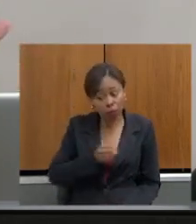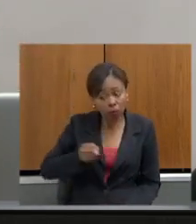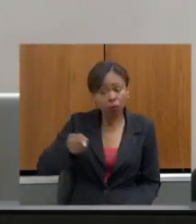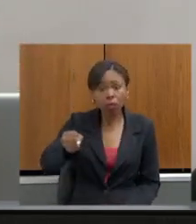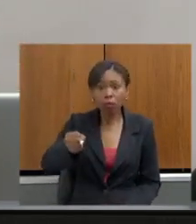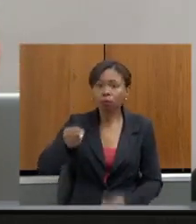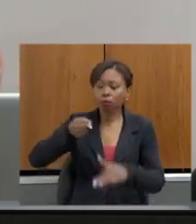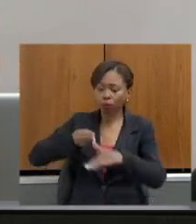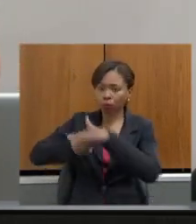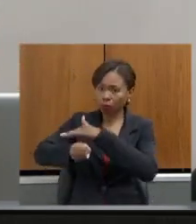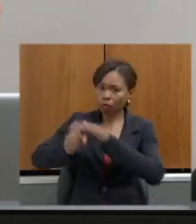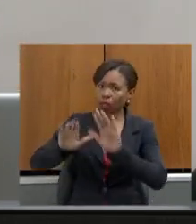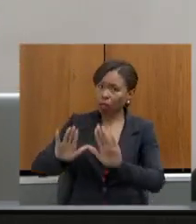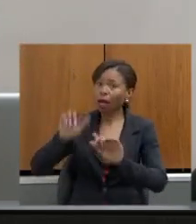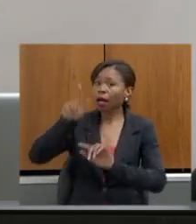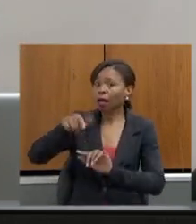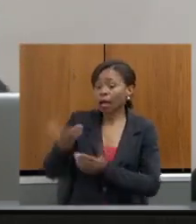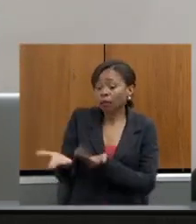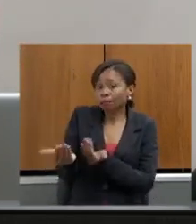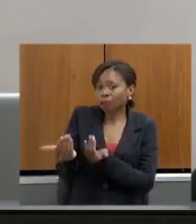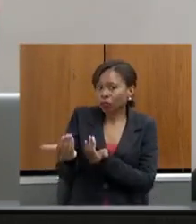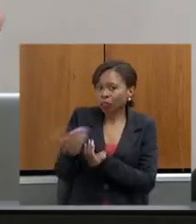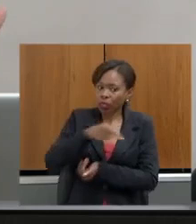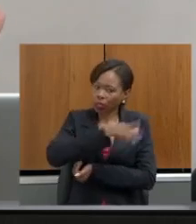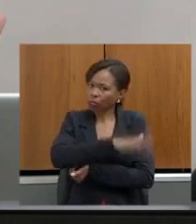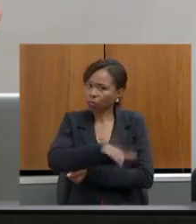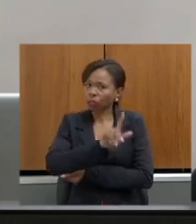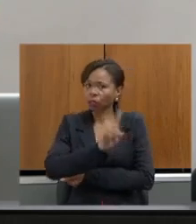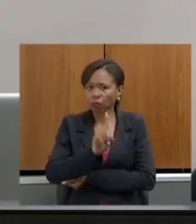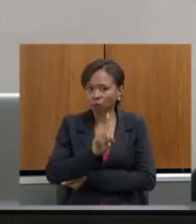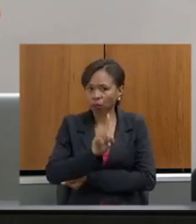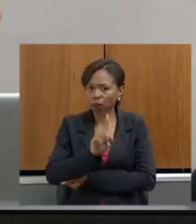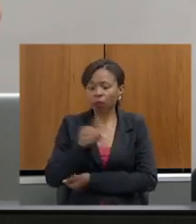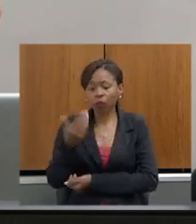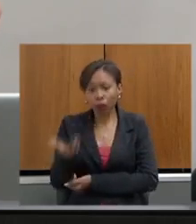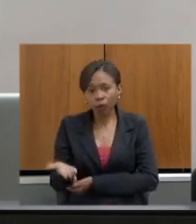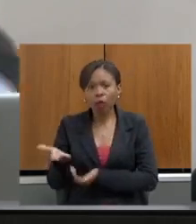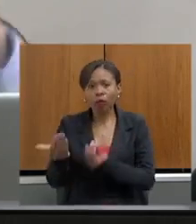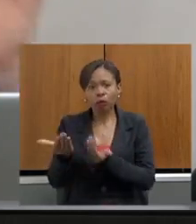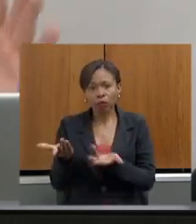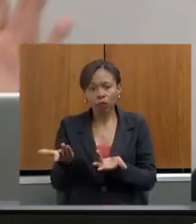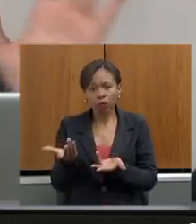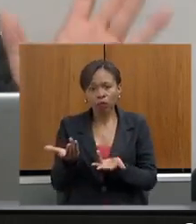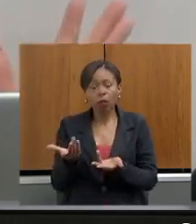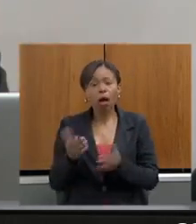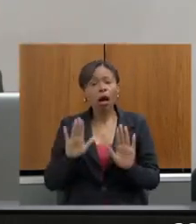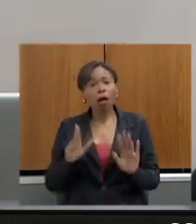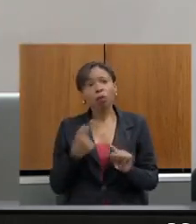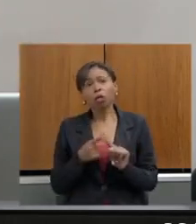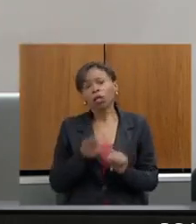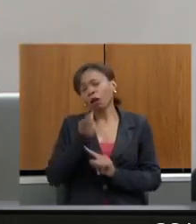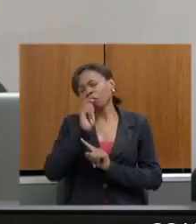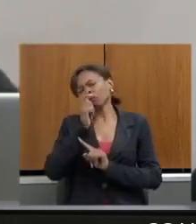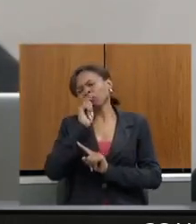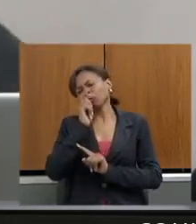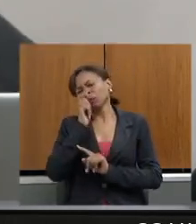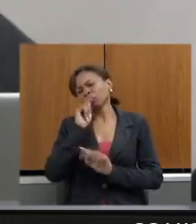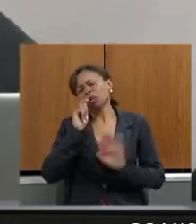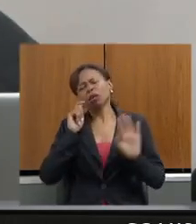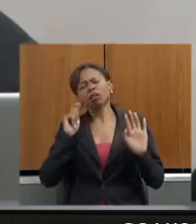para uma medida de internação já é adolescente já não é criança não começa por aí é porque só que tá fumando um